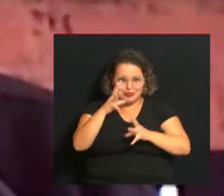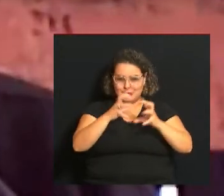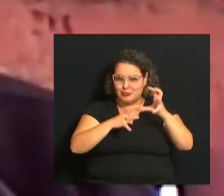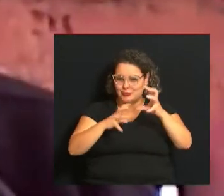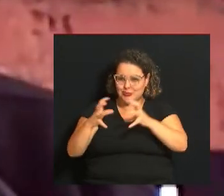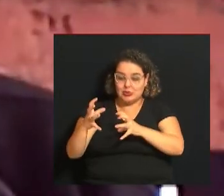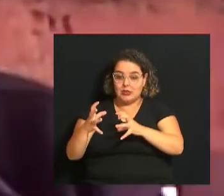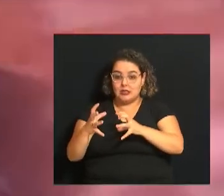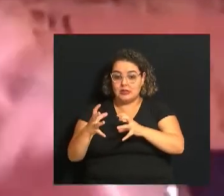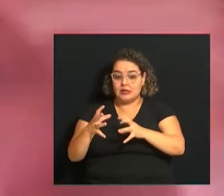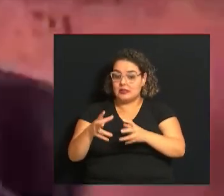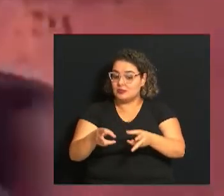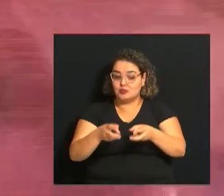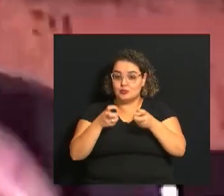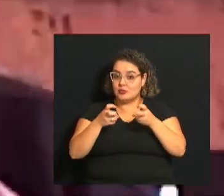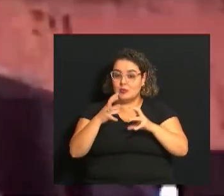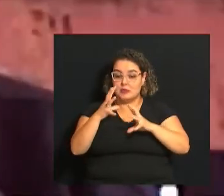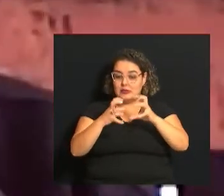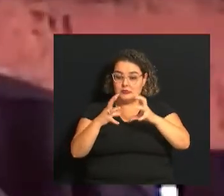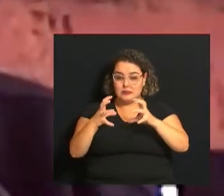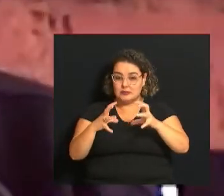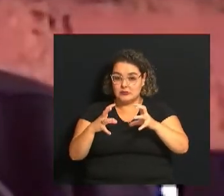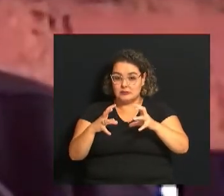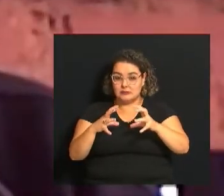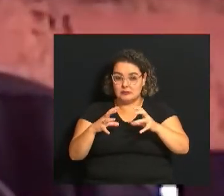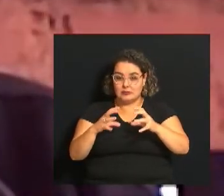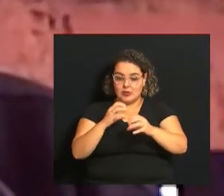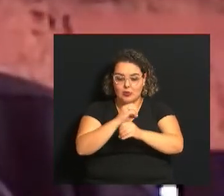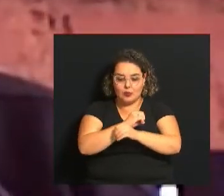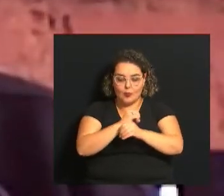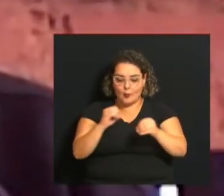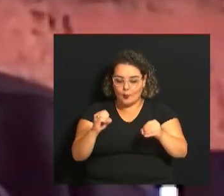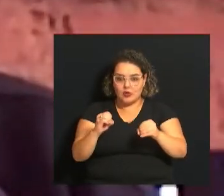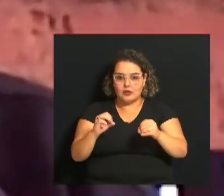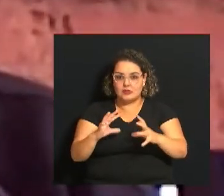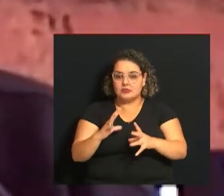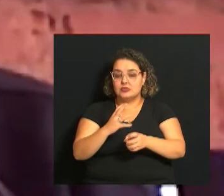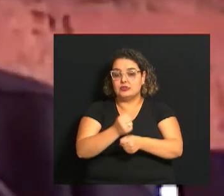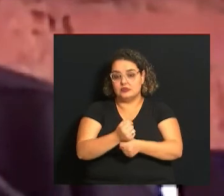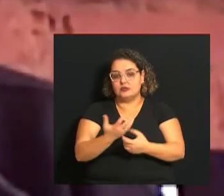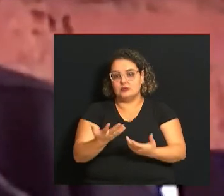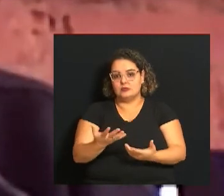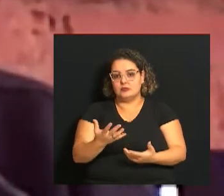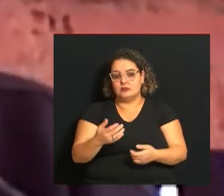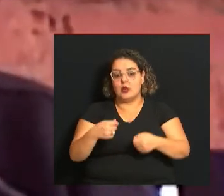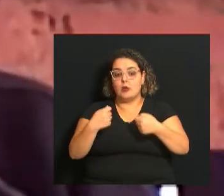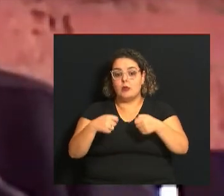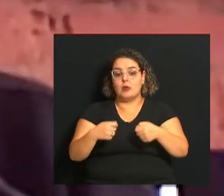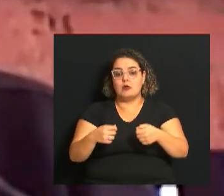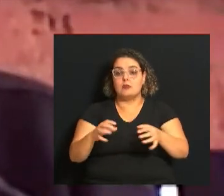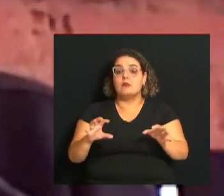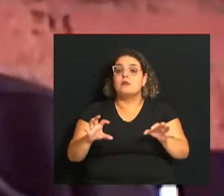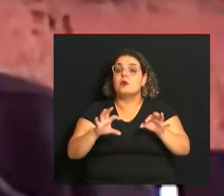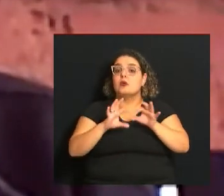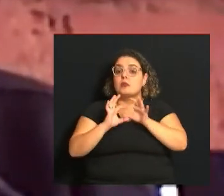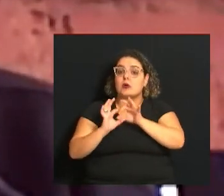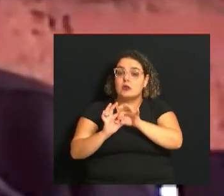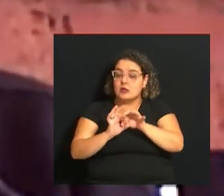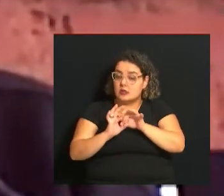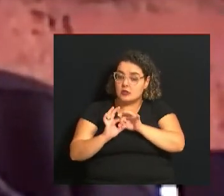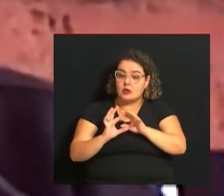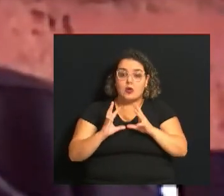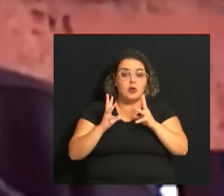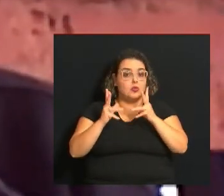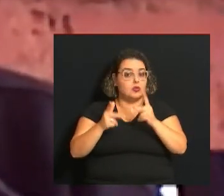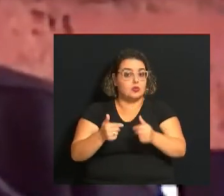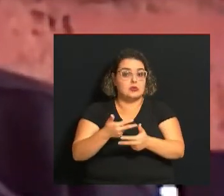debate, na verdade, é uma anulação de forças. E a gente precisa, acho, nesse momento, uma certa união em torno das coisas que